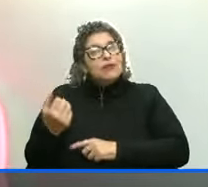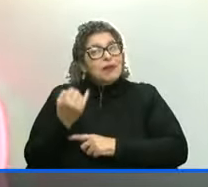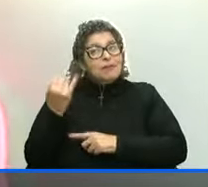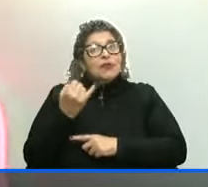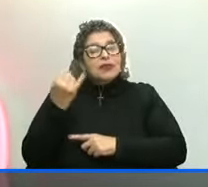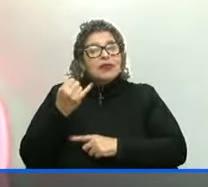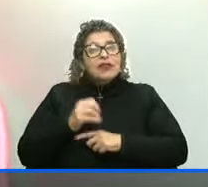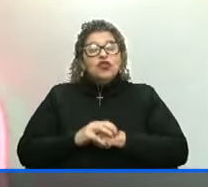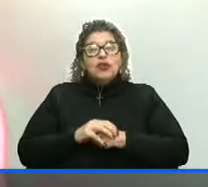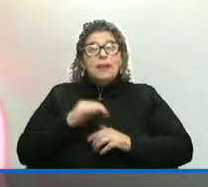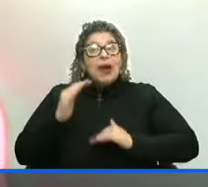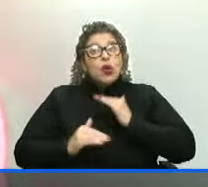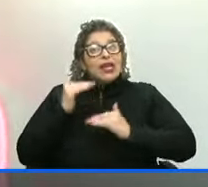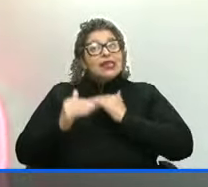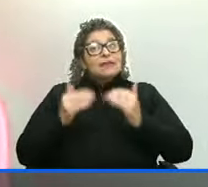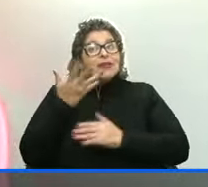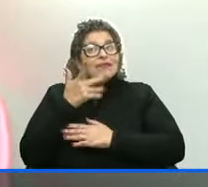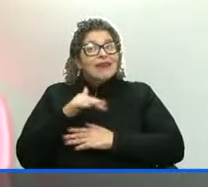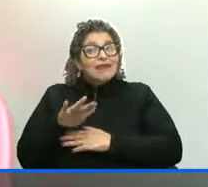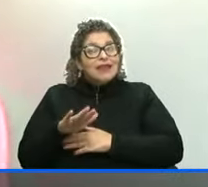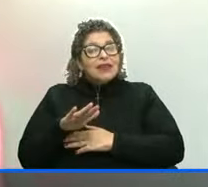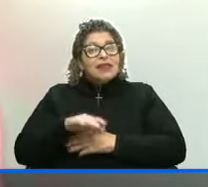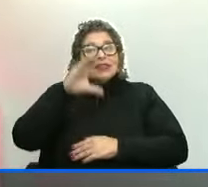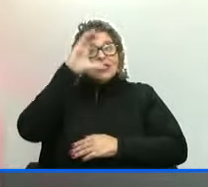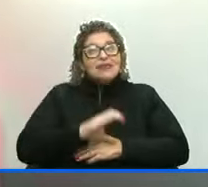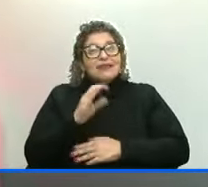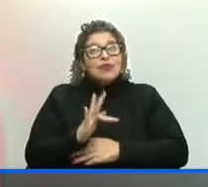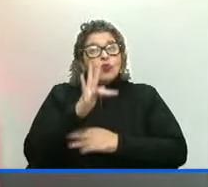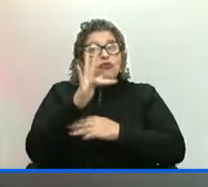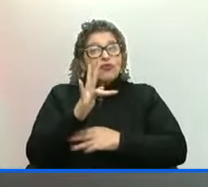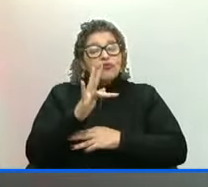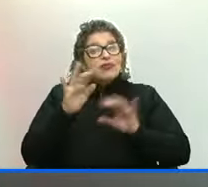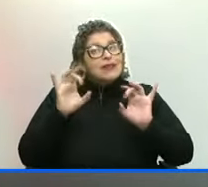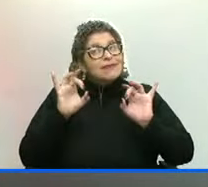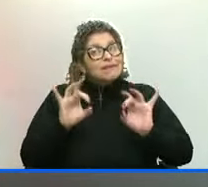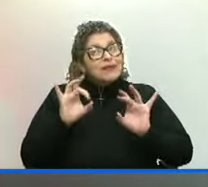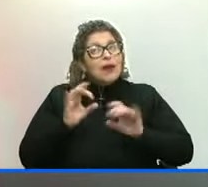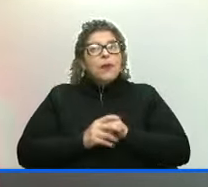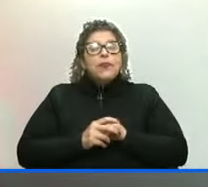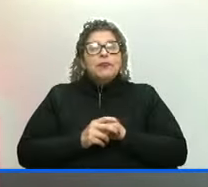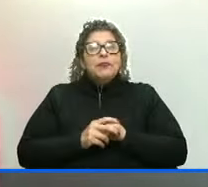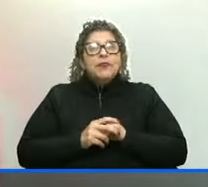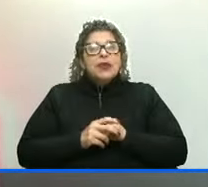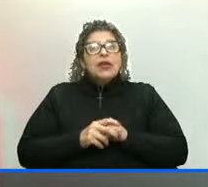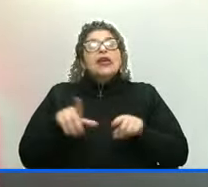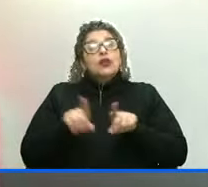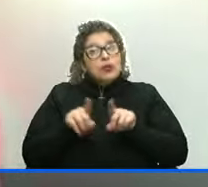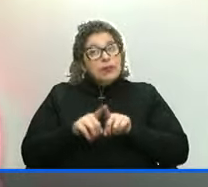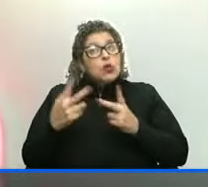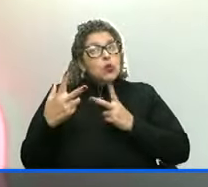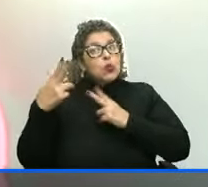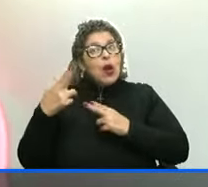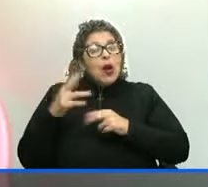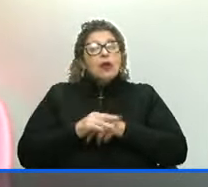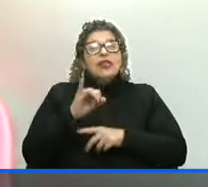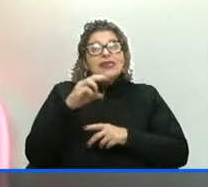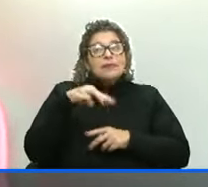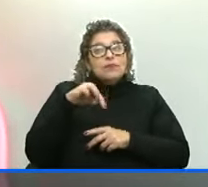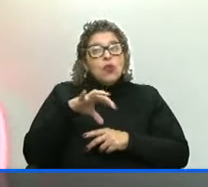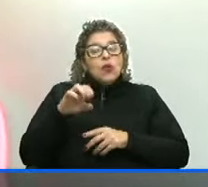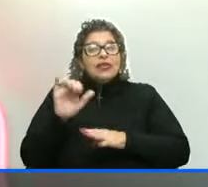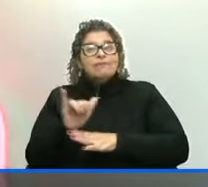formação dessa criança e desse cidadão para o futuro em especial, né? Então, eu comungo da ideia da Simone, da questão